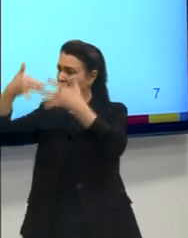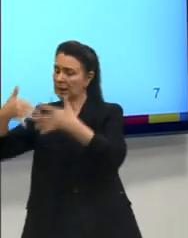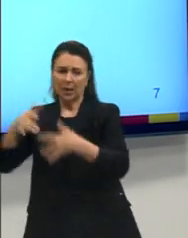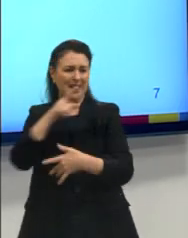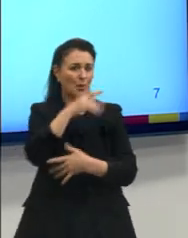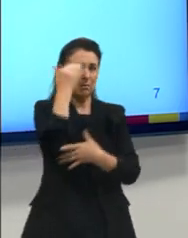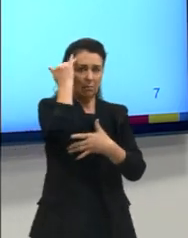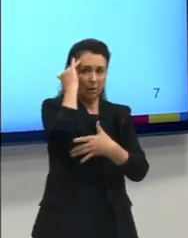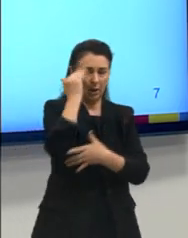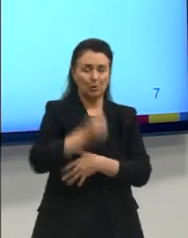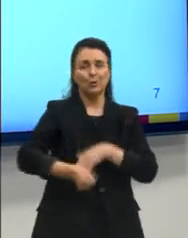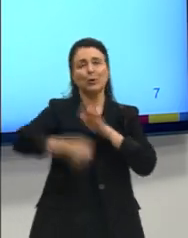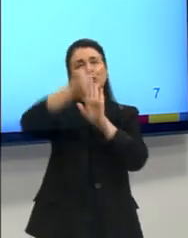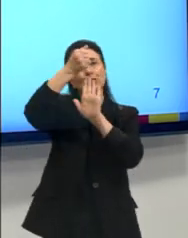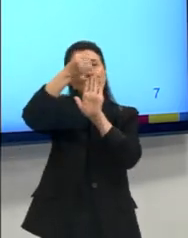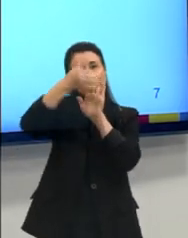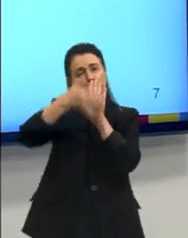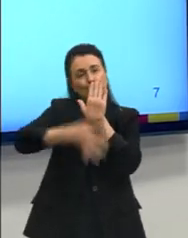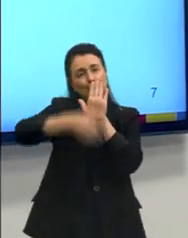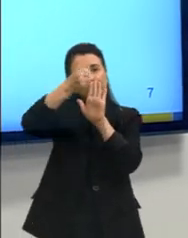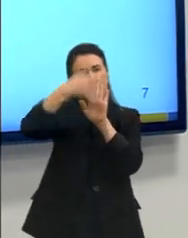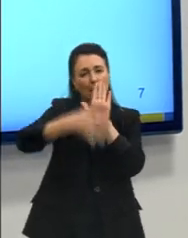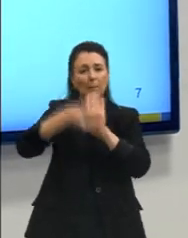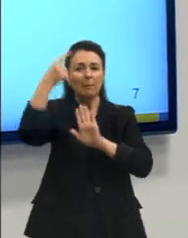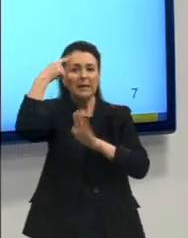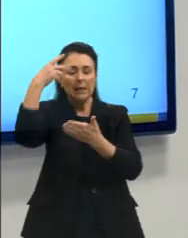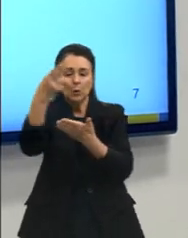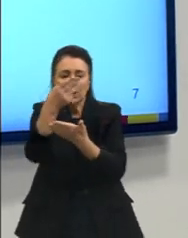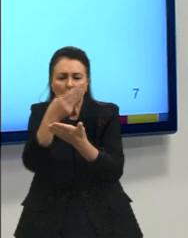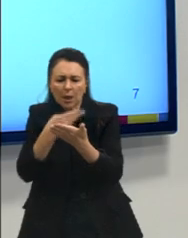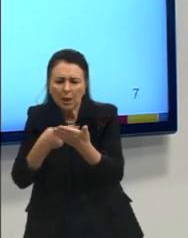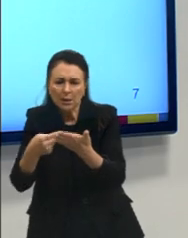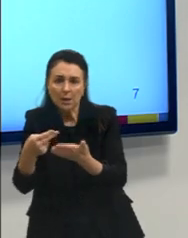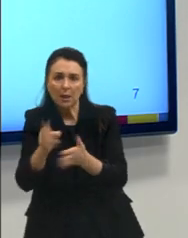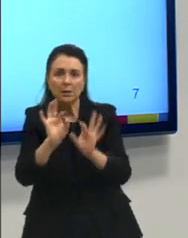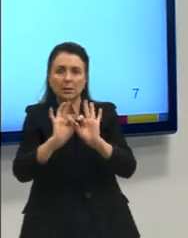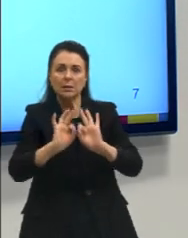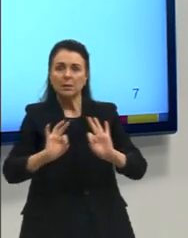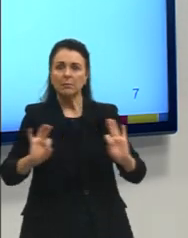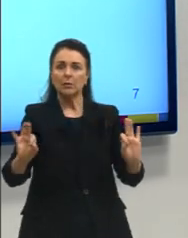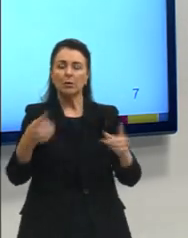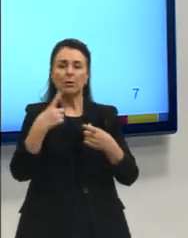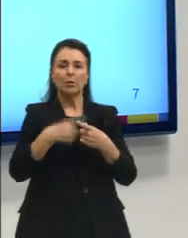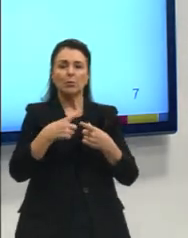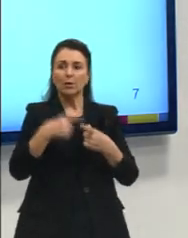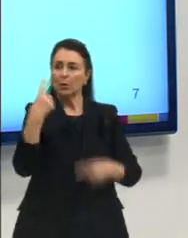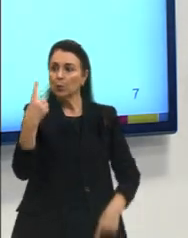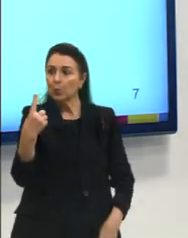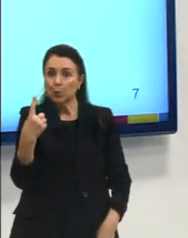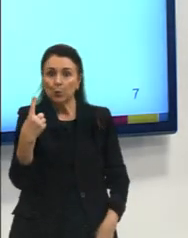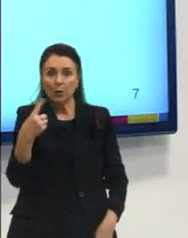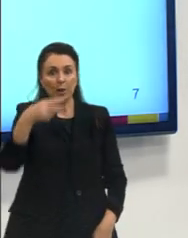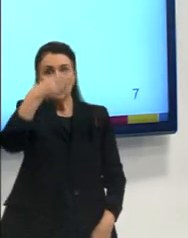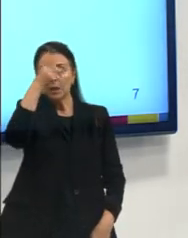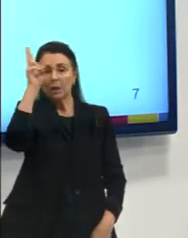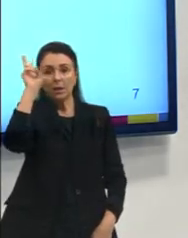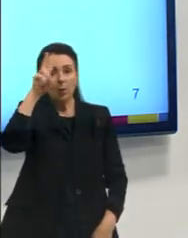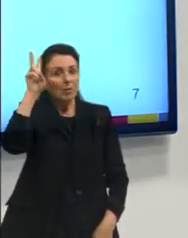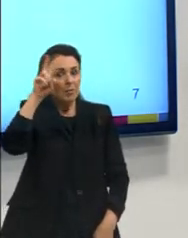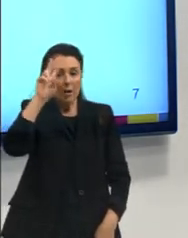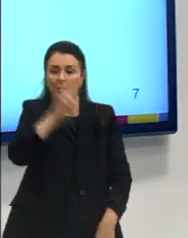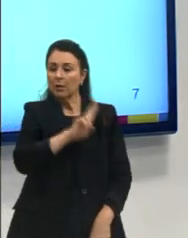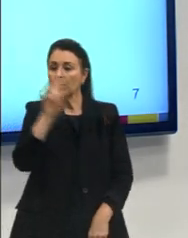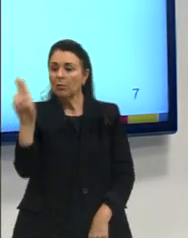descrevendo pensando em desenhar simplesmente porque um deles não lembravam nome